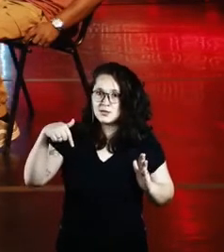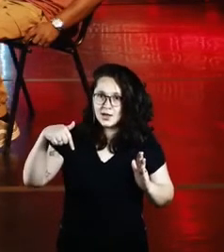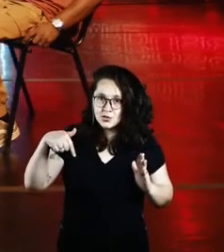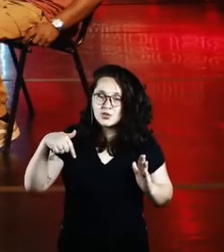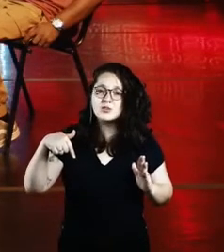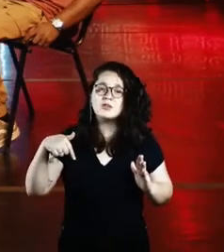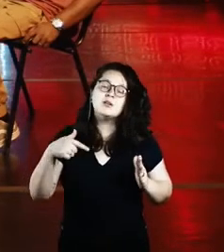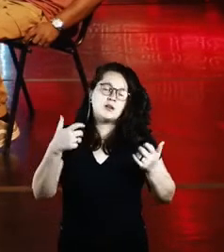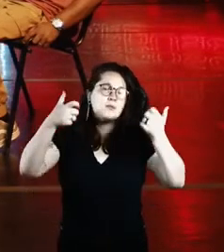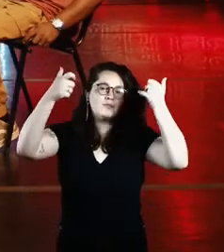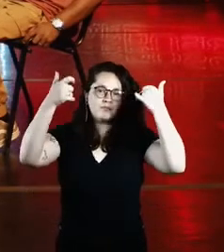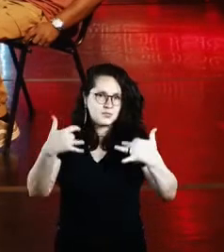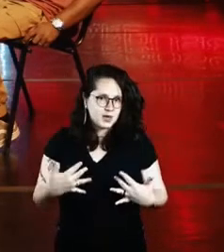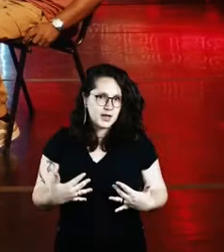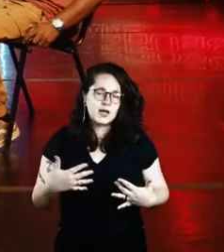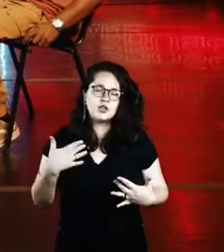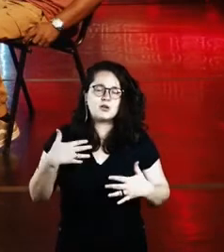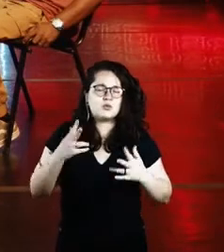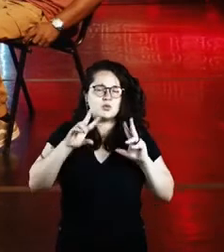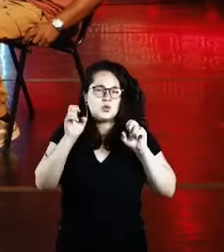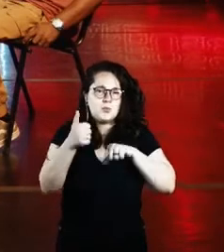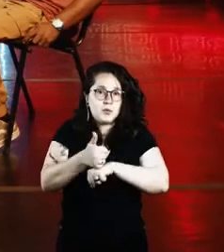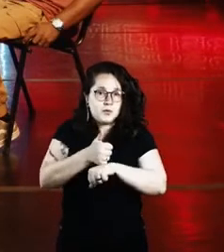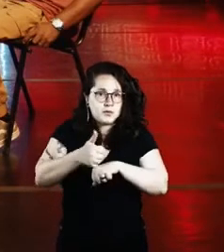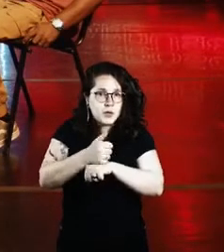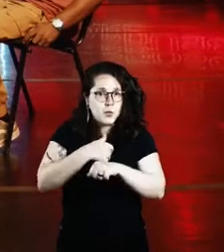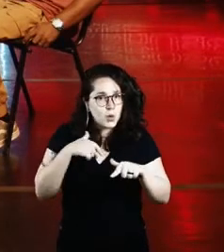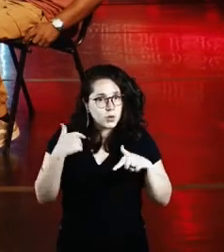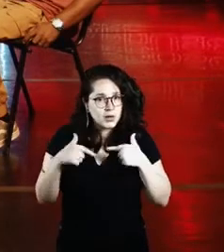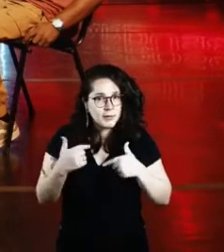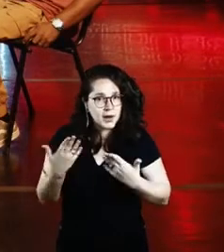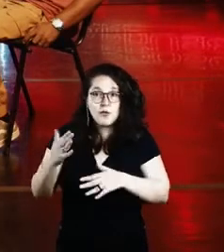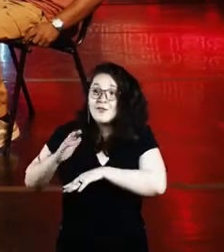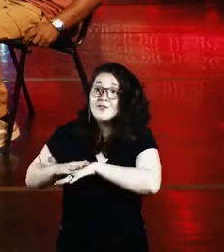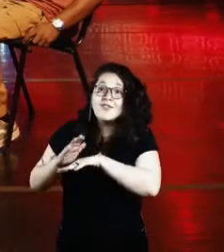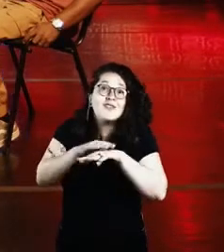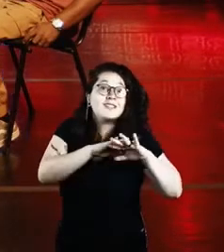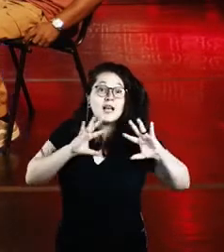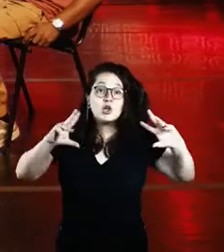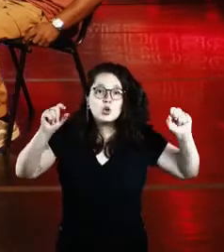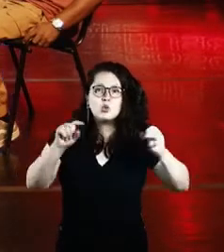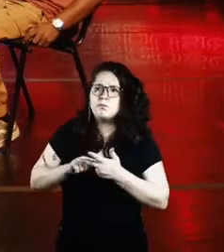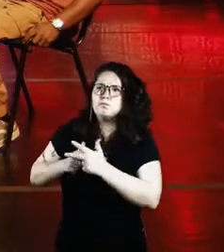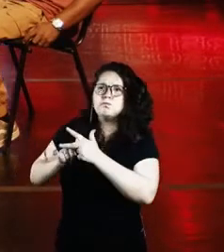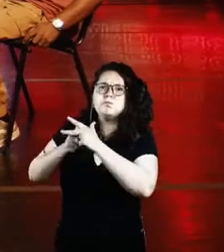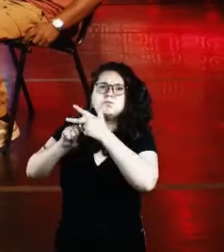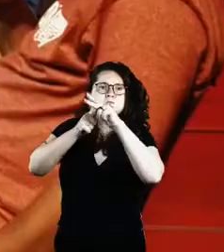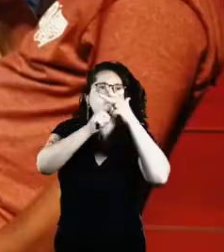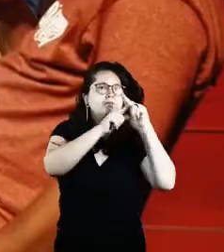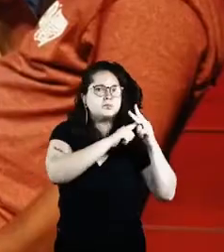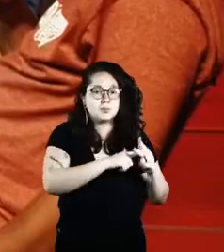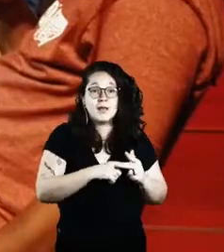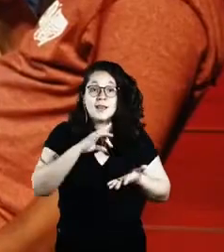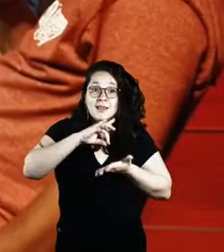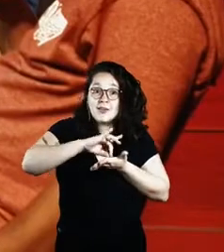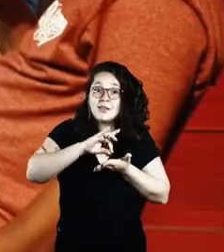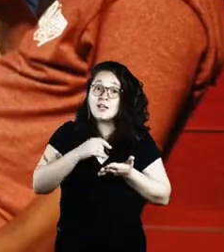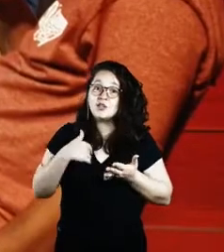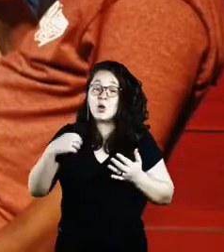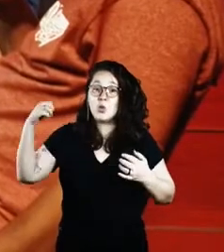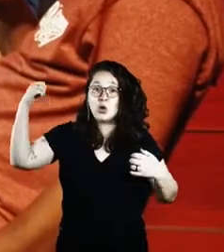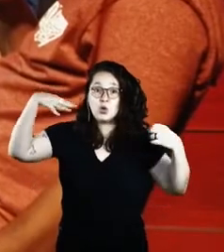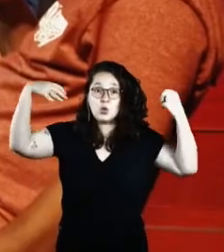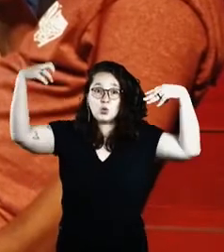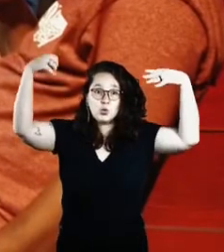eu citei, né, da minha profissão, eu trabalhava nessa casa, eu era o faz-tudo lá, eu era o técnico do som e da luz. Na realidade, eu era da luz, mas eu